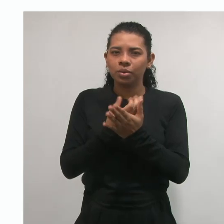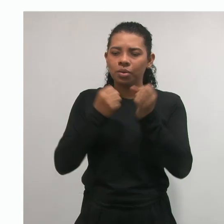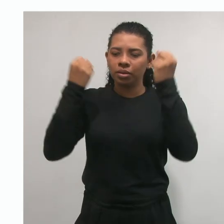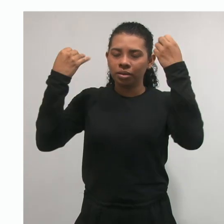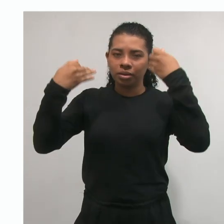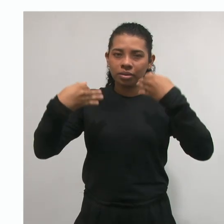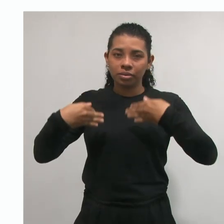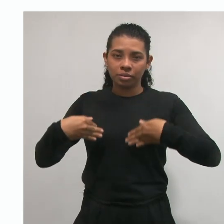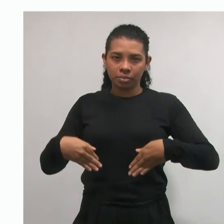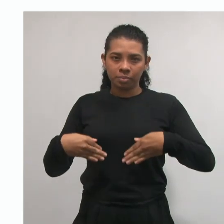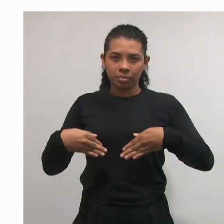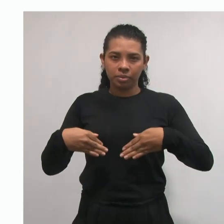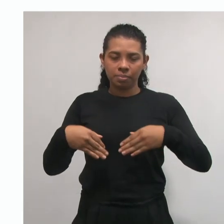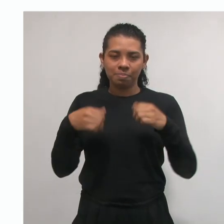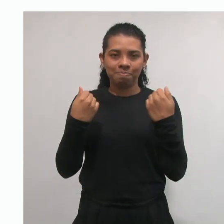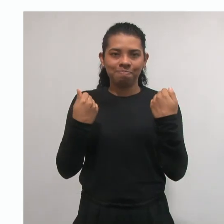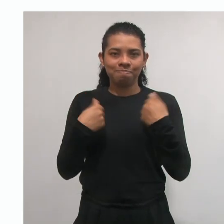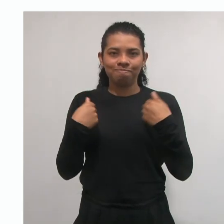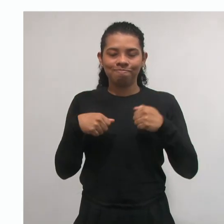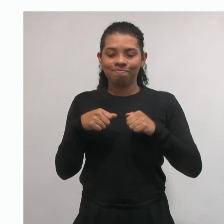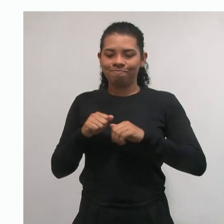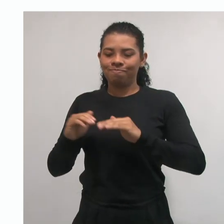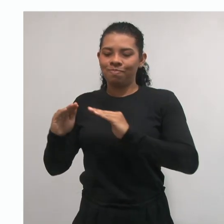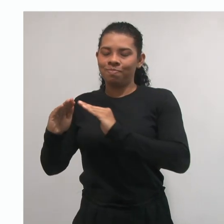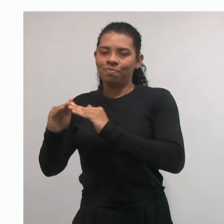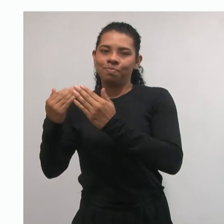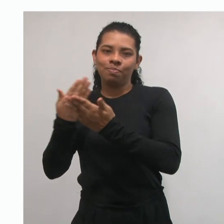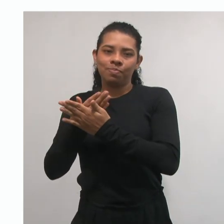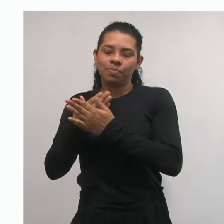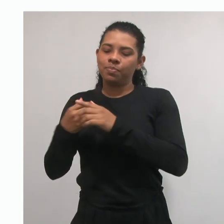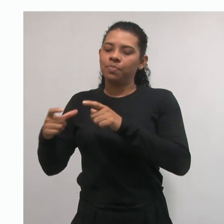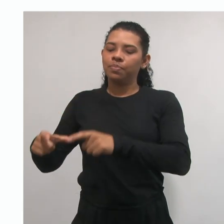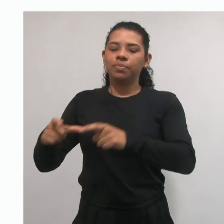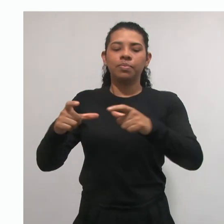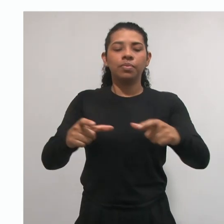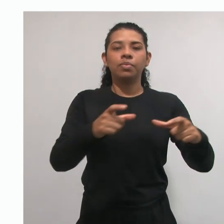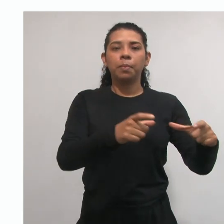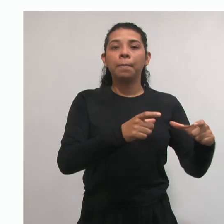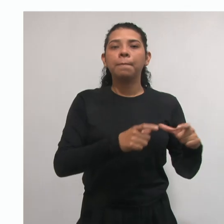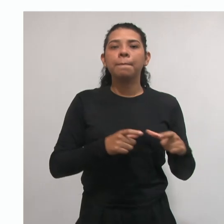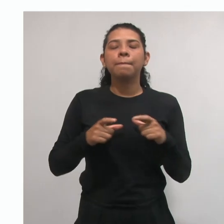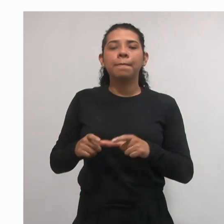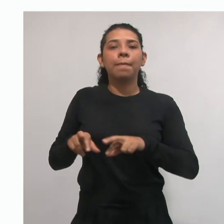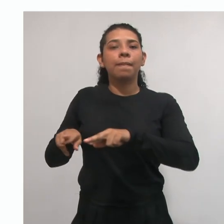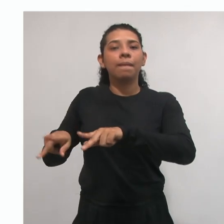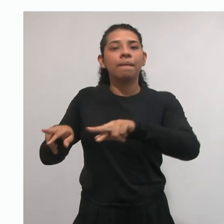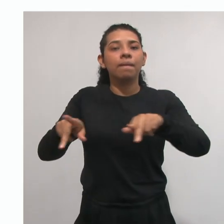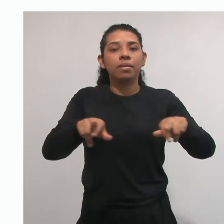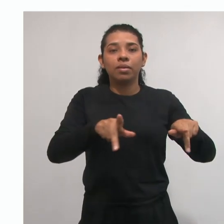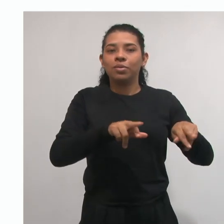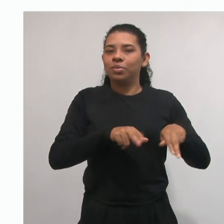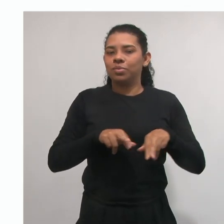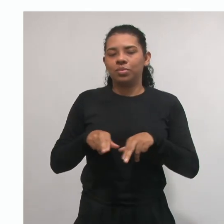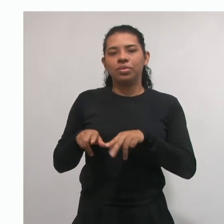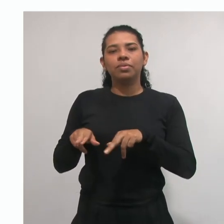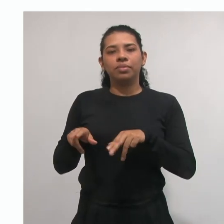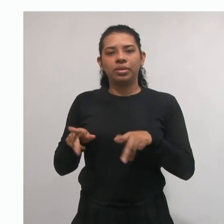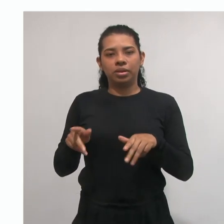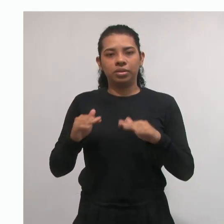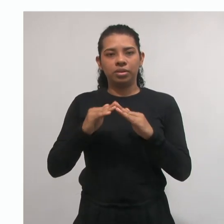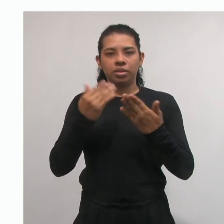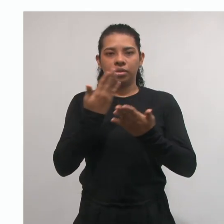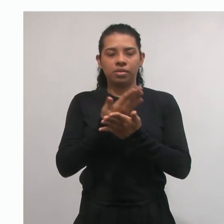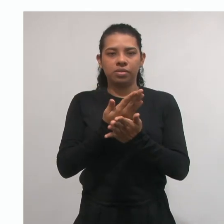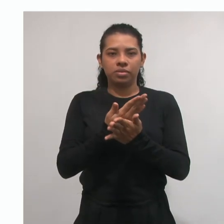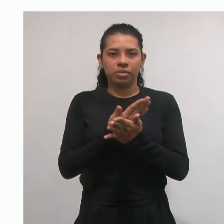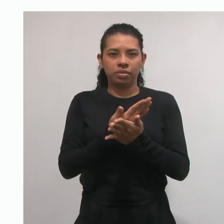um espaço que é permeado por diferenças, né? Então, nesse espaço permeado por